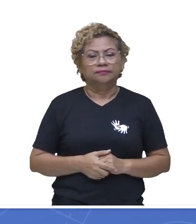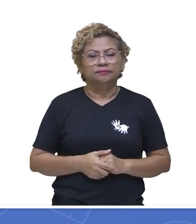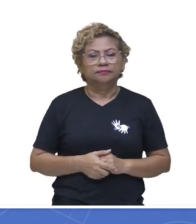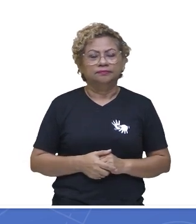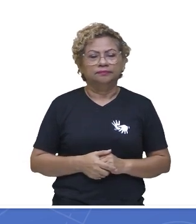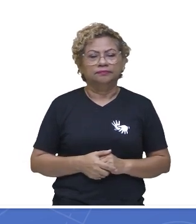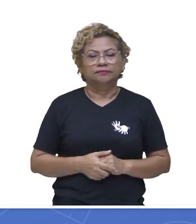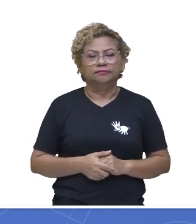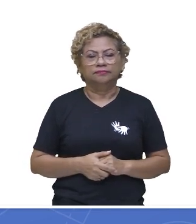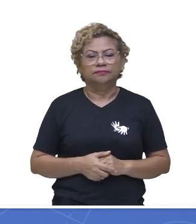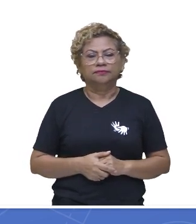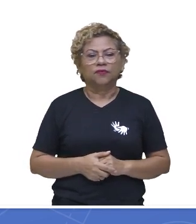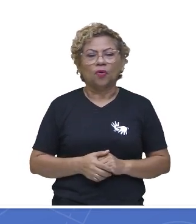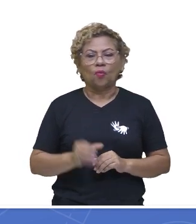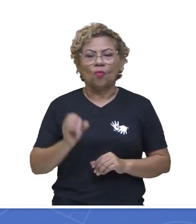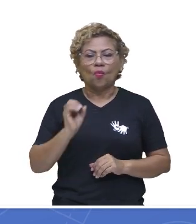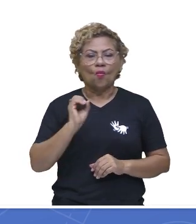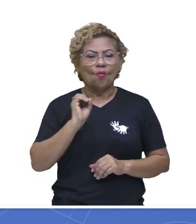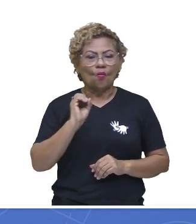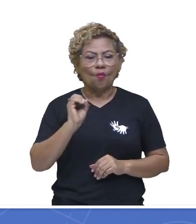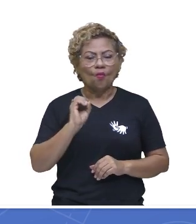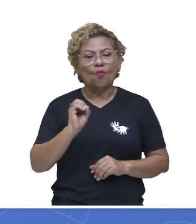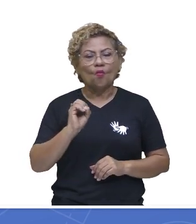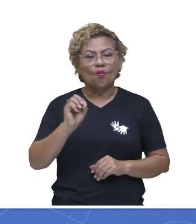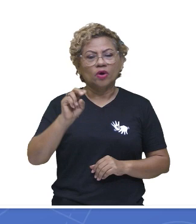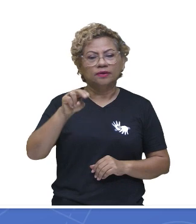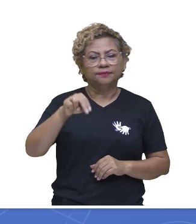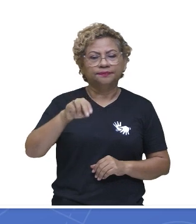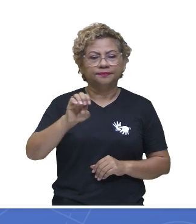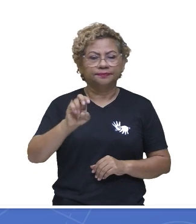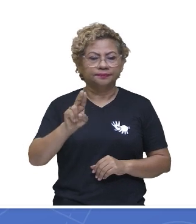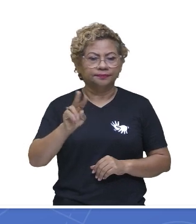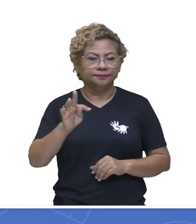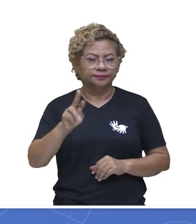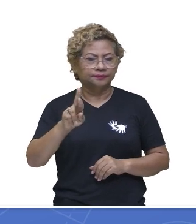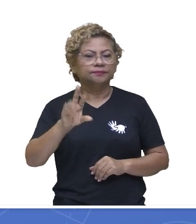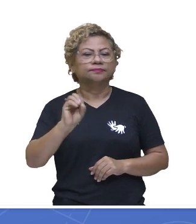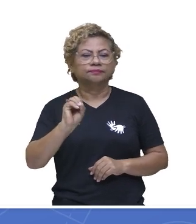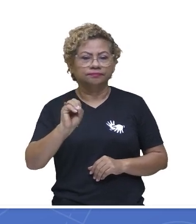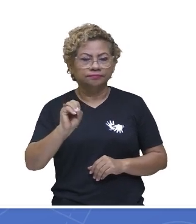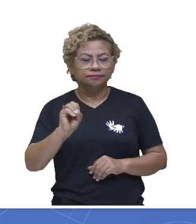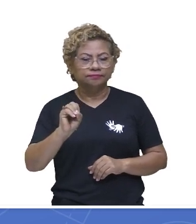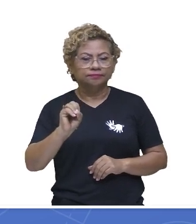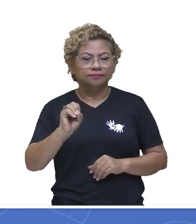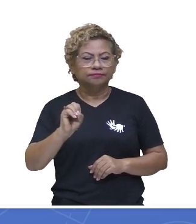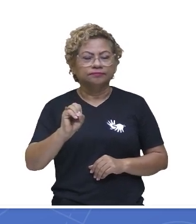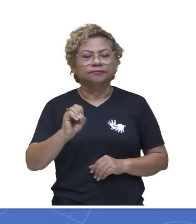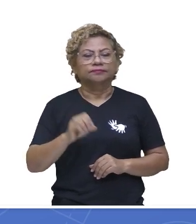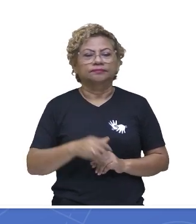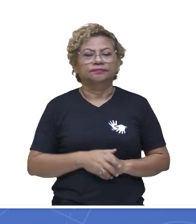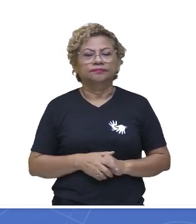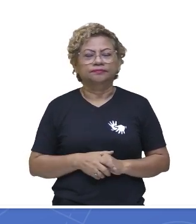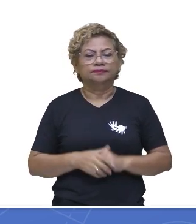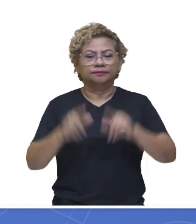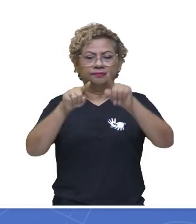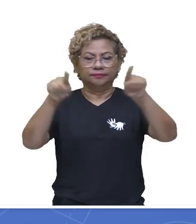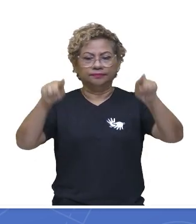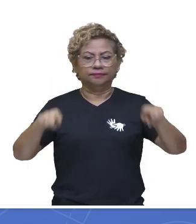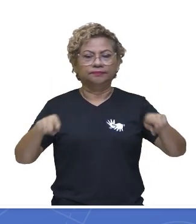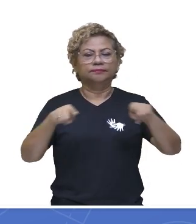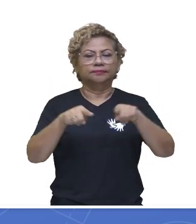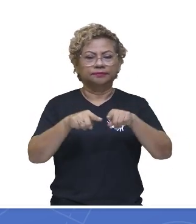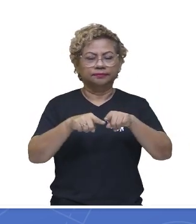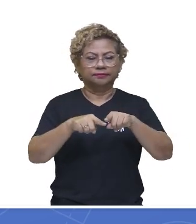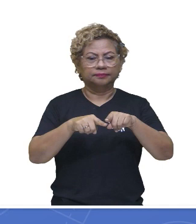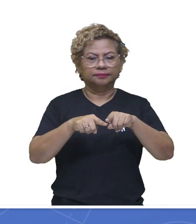neutro na matriz, ó, será a nossa matriz identidade, tá? Matriz identidade,